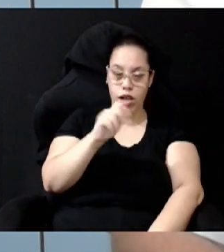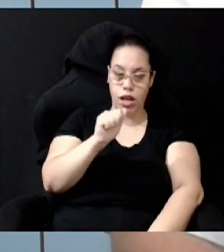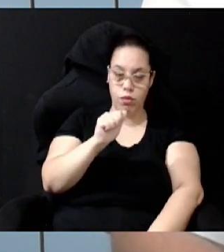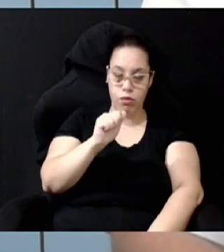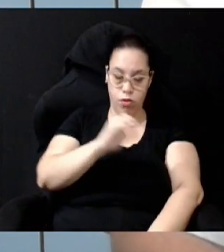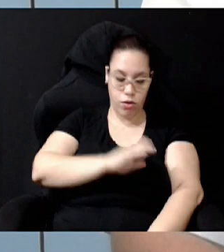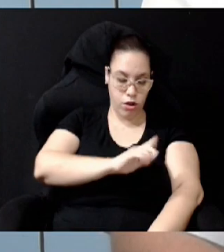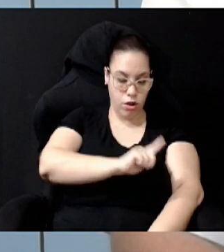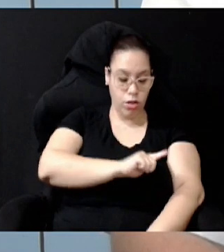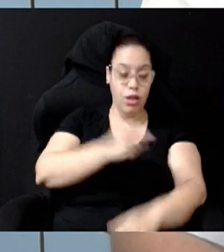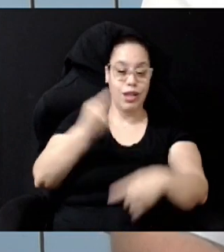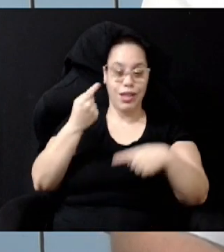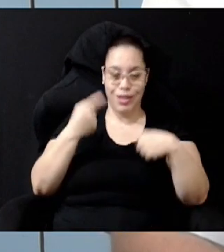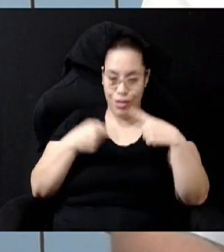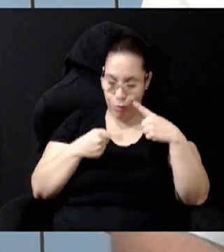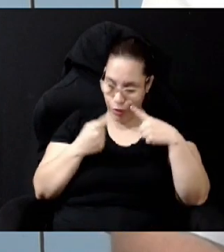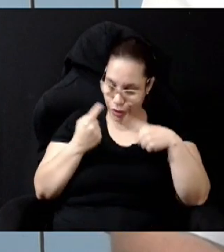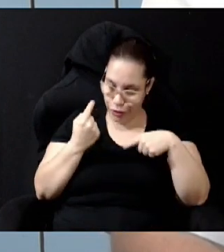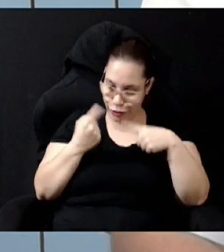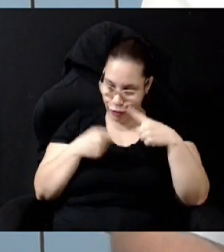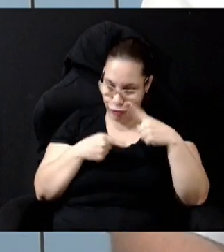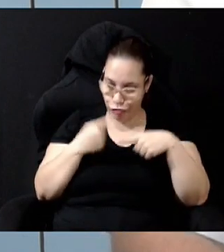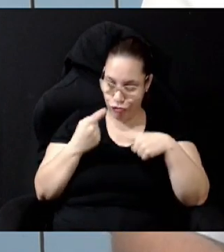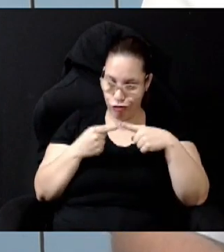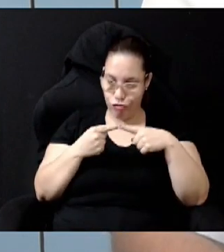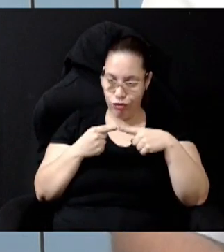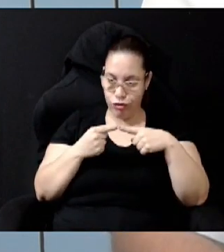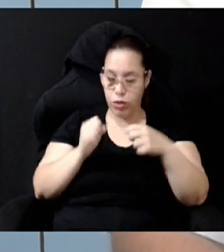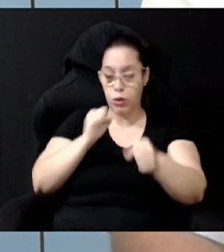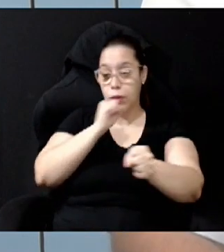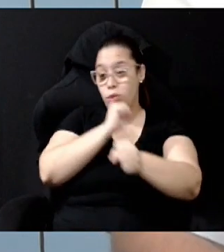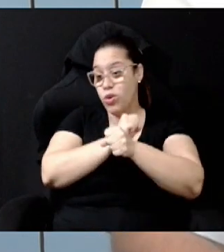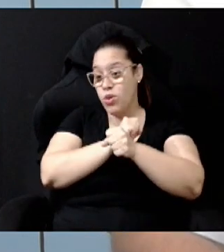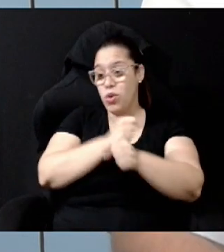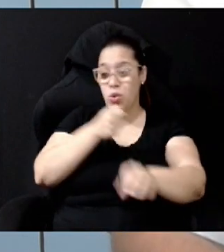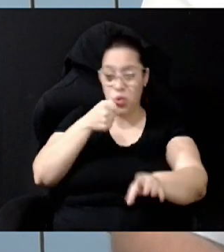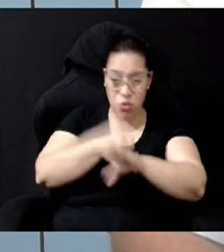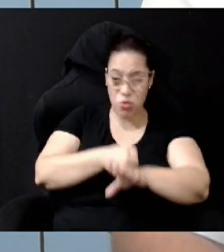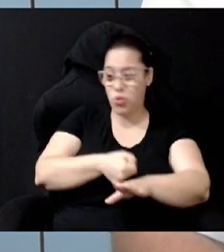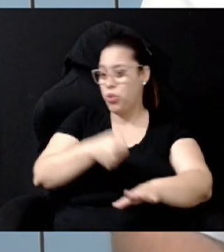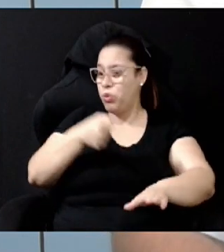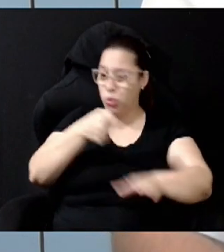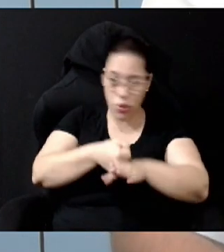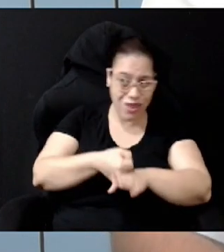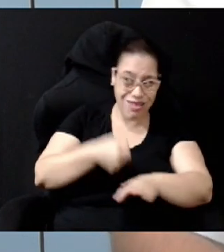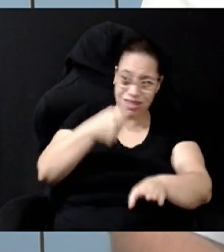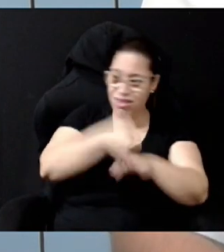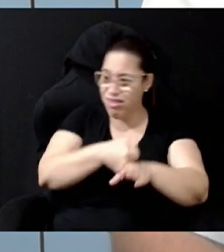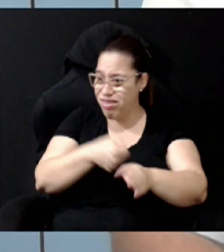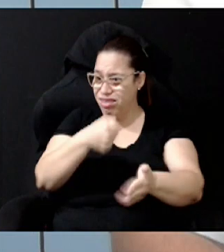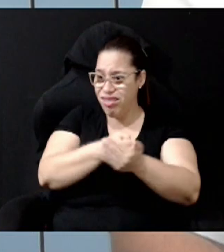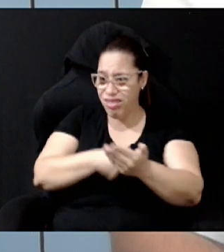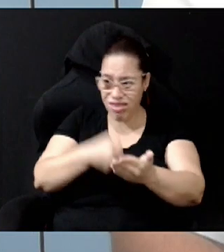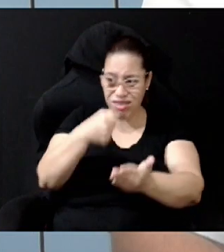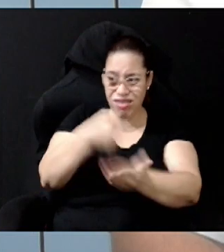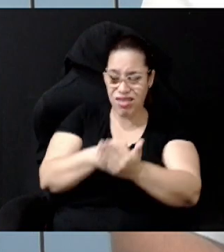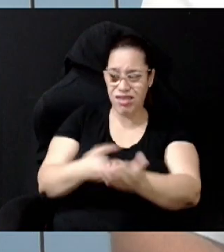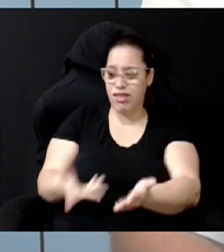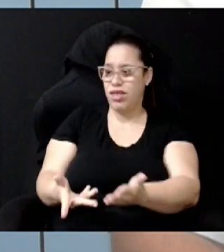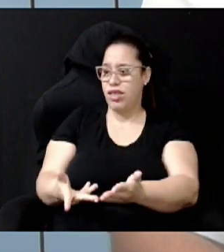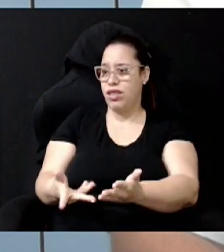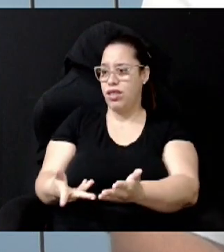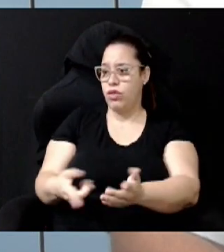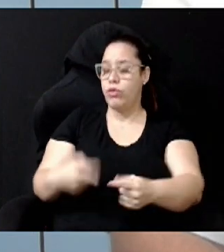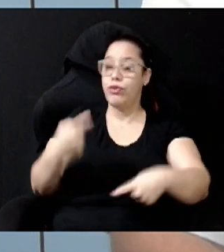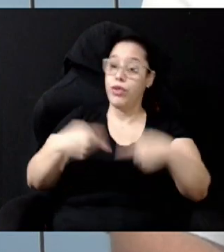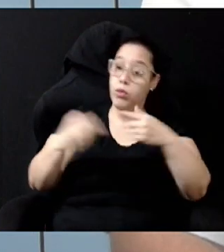debate, algumas embargadas, mas gente forçando a tese para desembargar. Então, foram debates que nós trouxemos. E